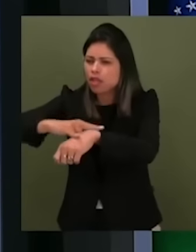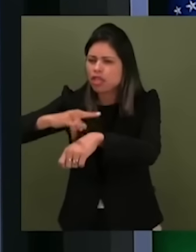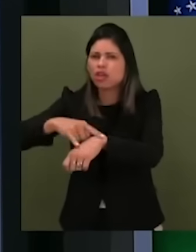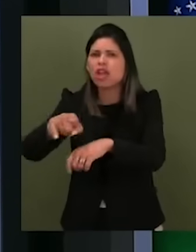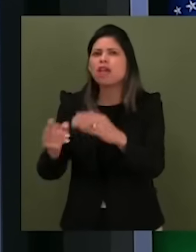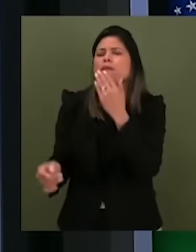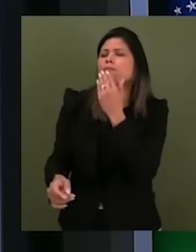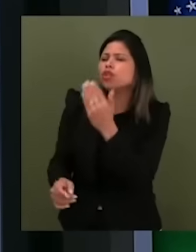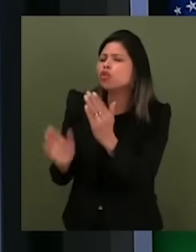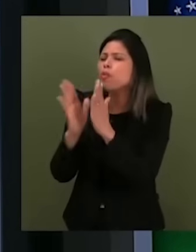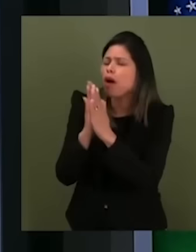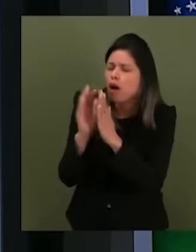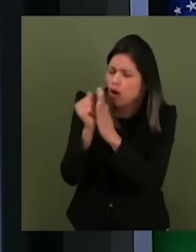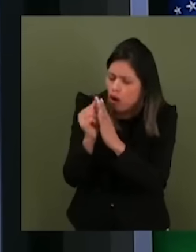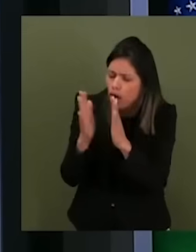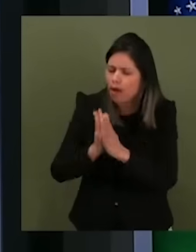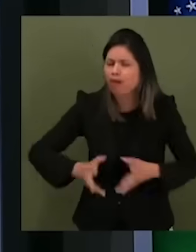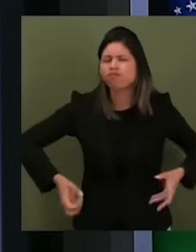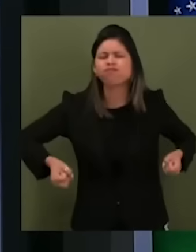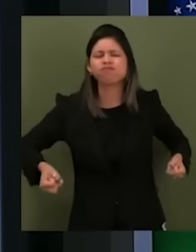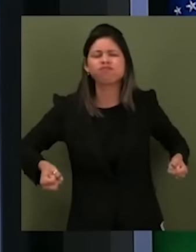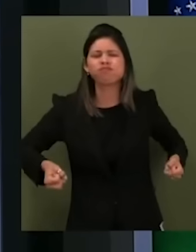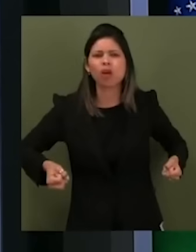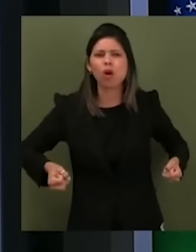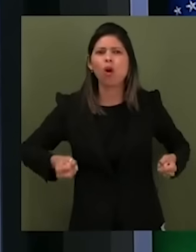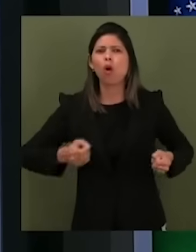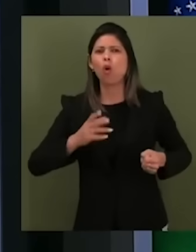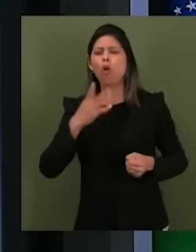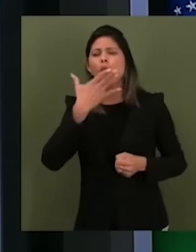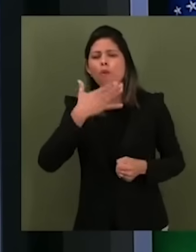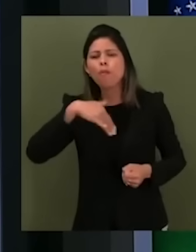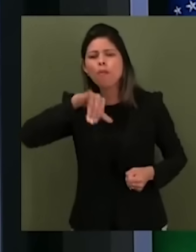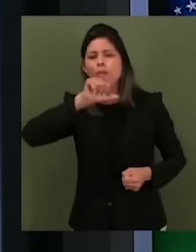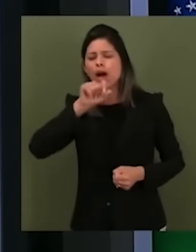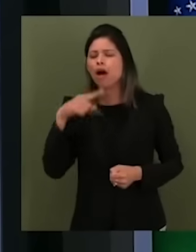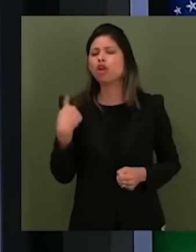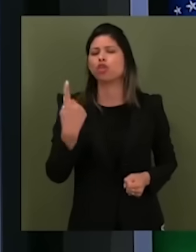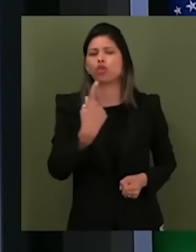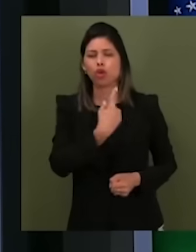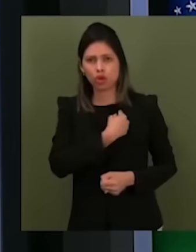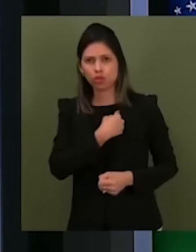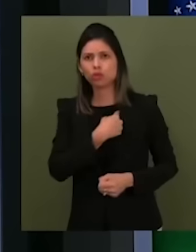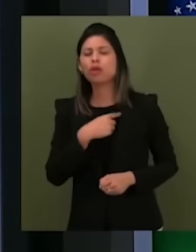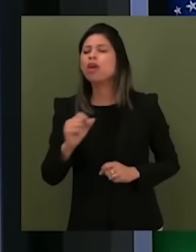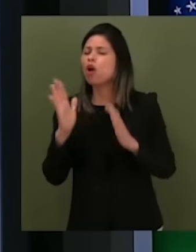Nosso, orar o Pai Nosso com eles. E orou. E num gesto de cristandade, de gente honesta, que não é